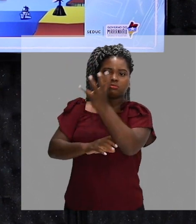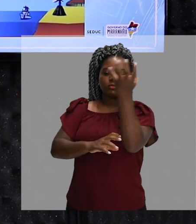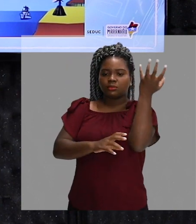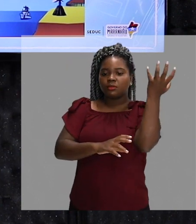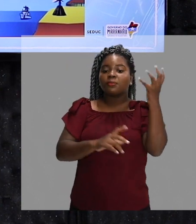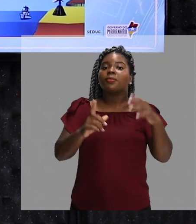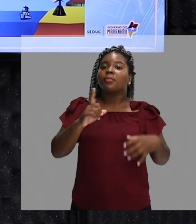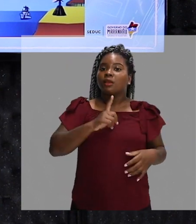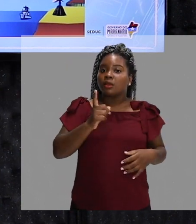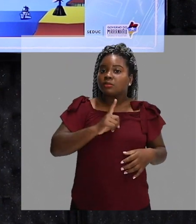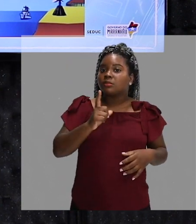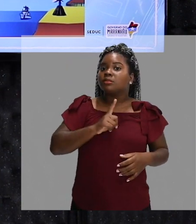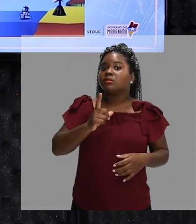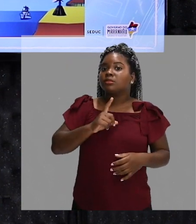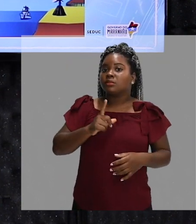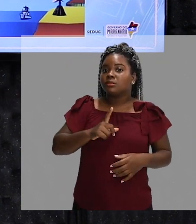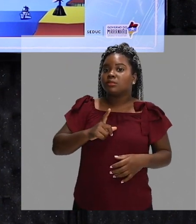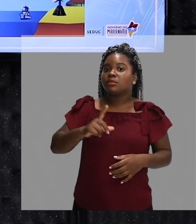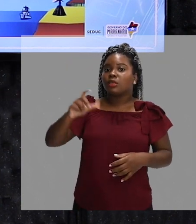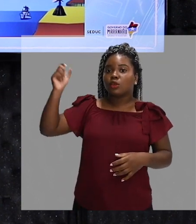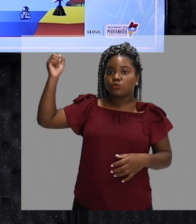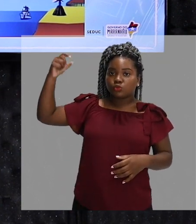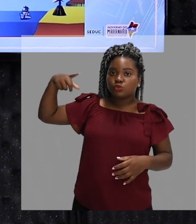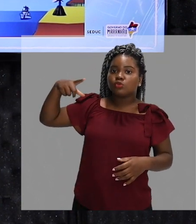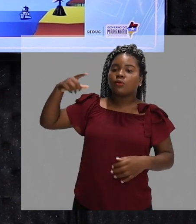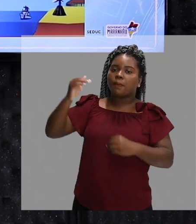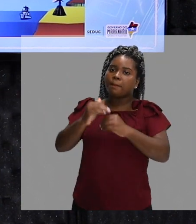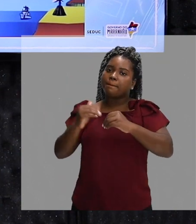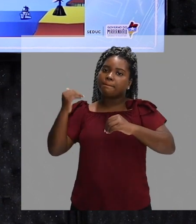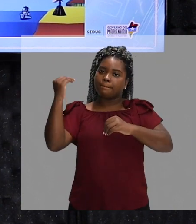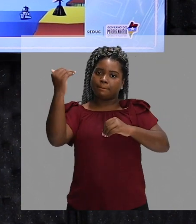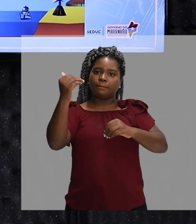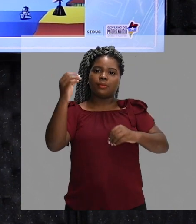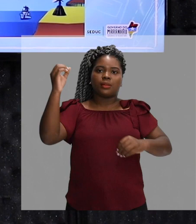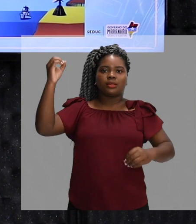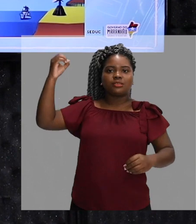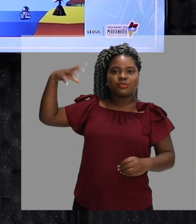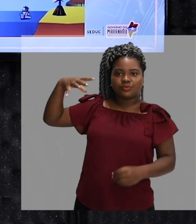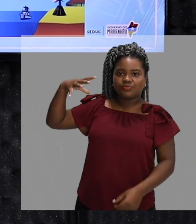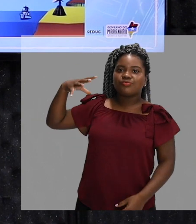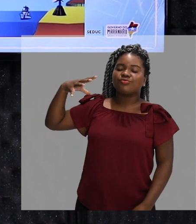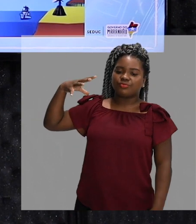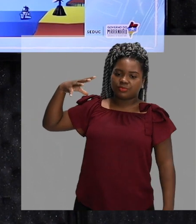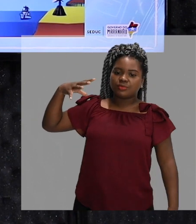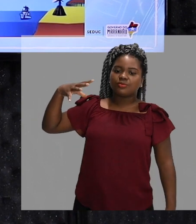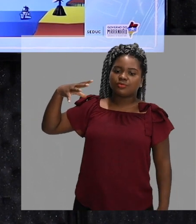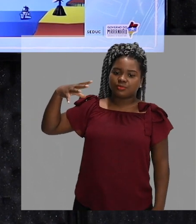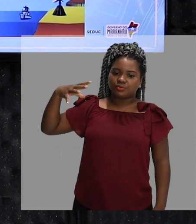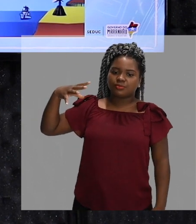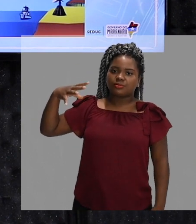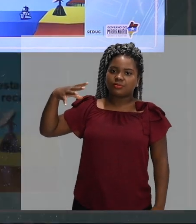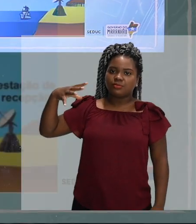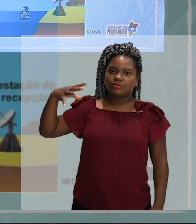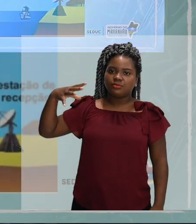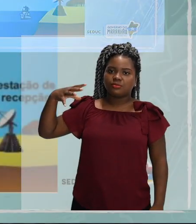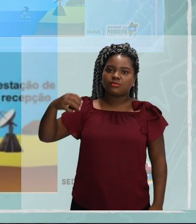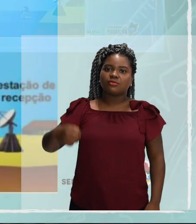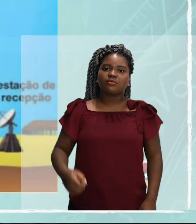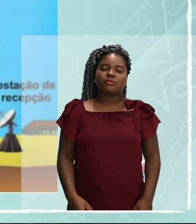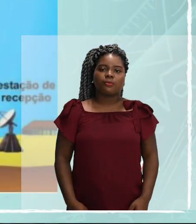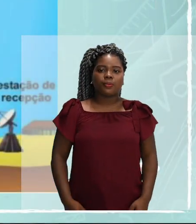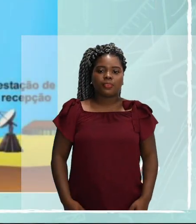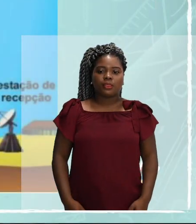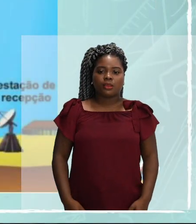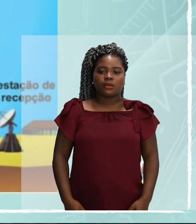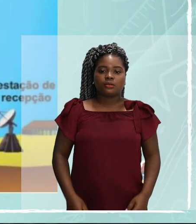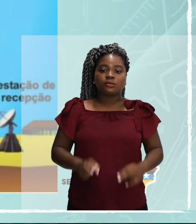refletir mais essa energia solar. As áreas com vegetação vão refletir menos. E com isso, a partir